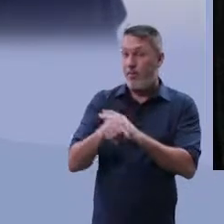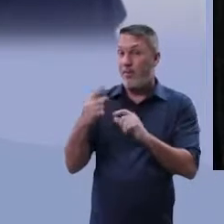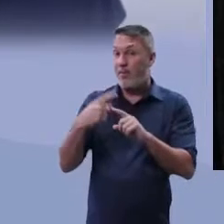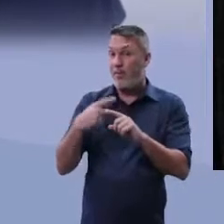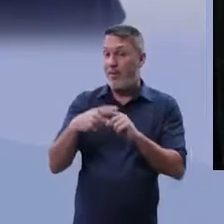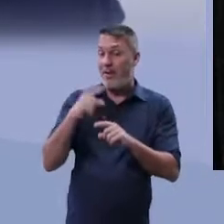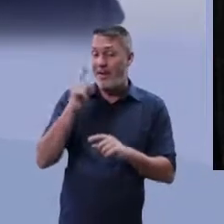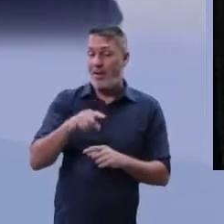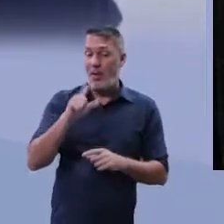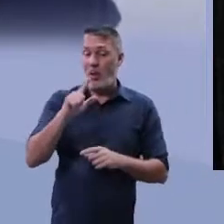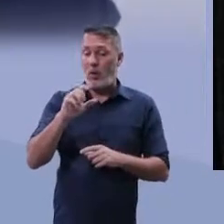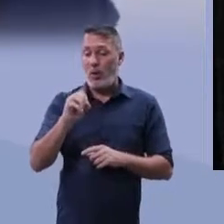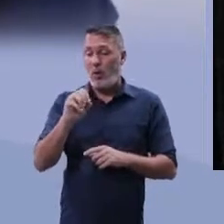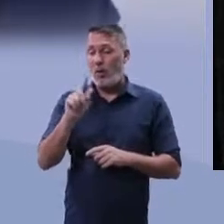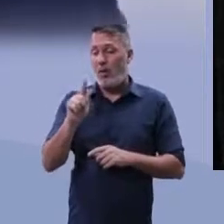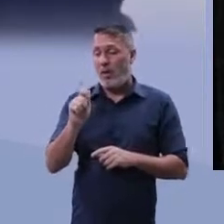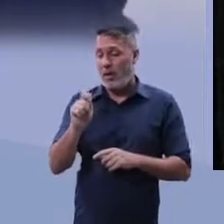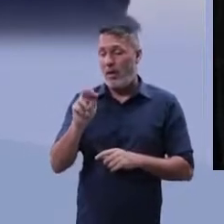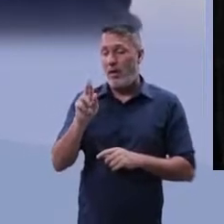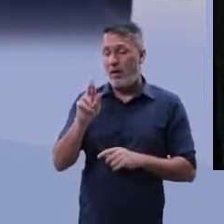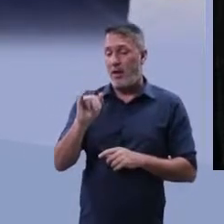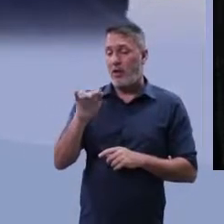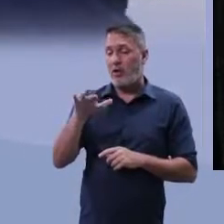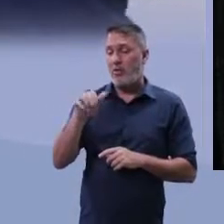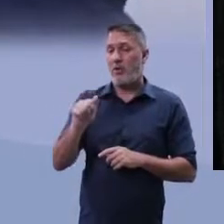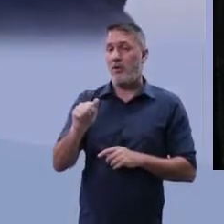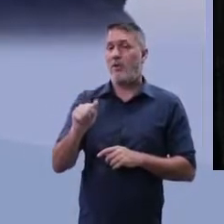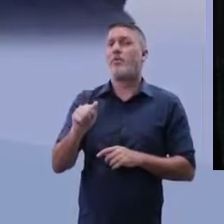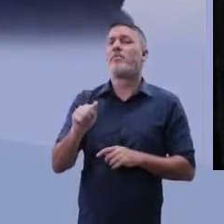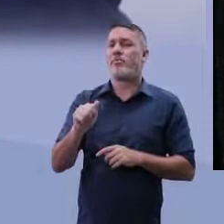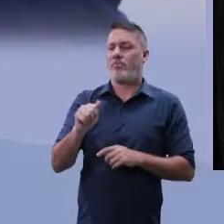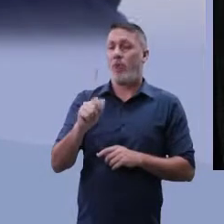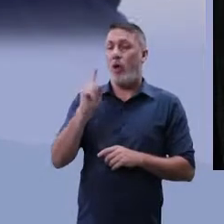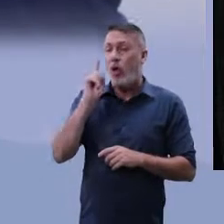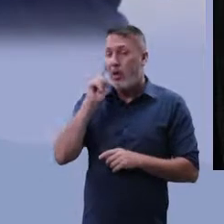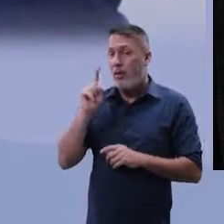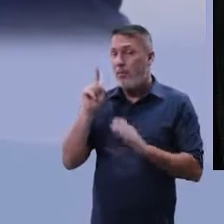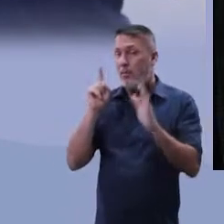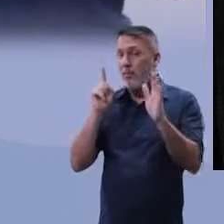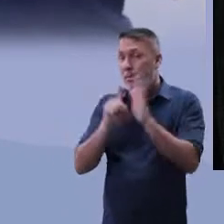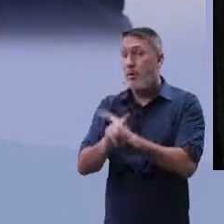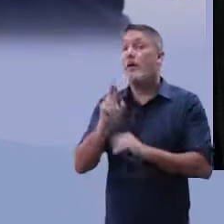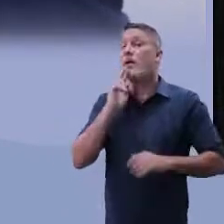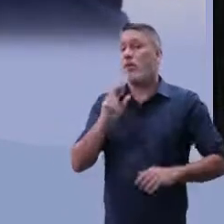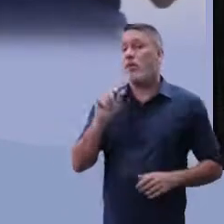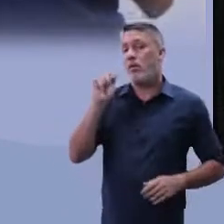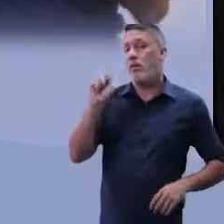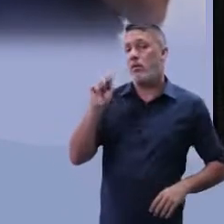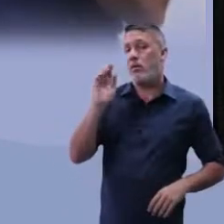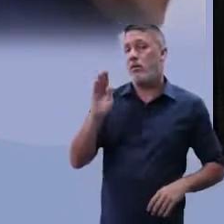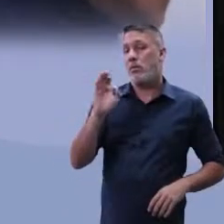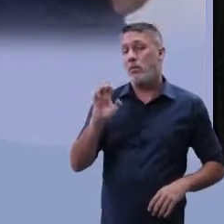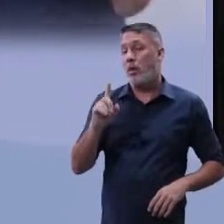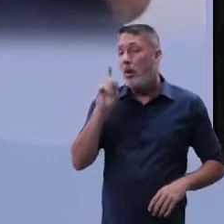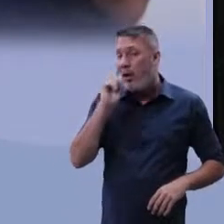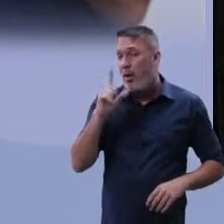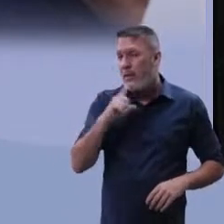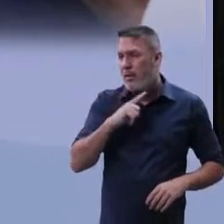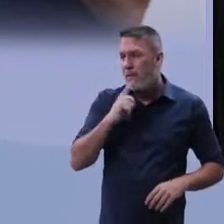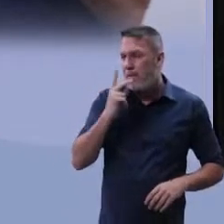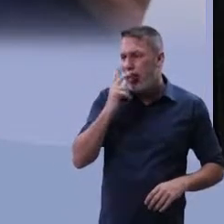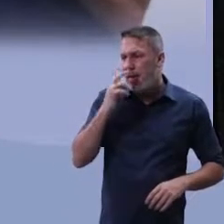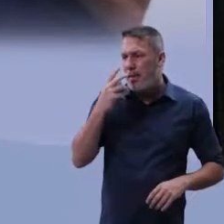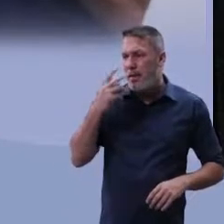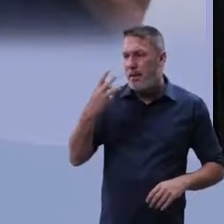difícil. Estamos falando aí de uma função logarítmica. Observa as alternativas. Você tem